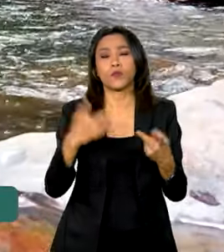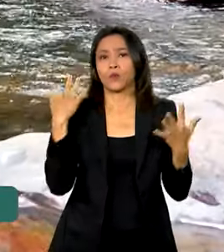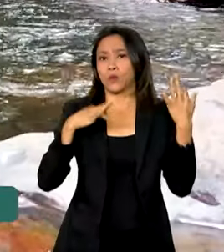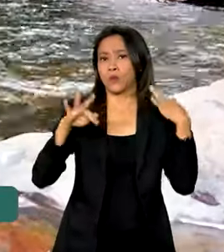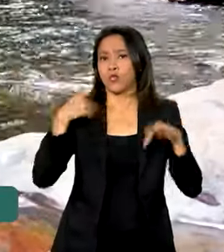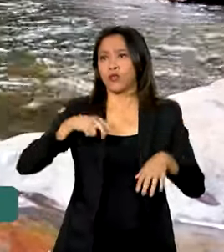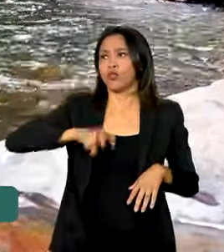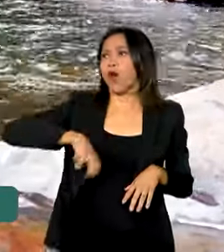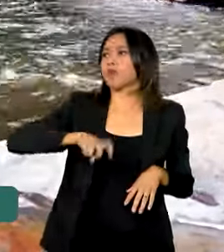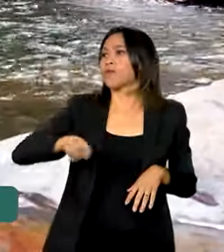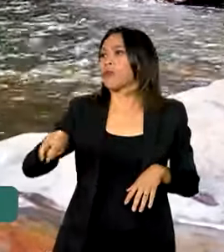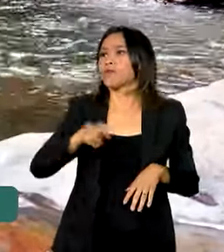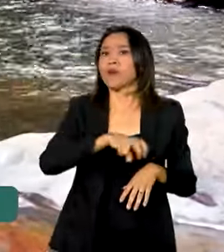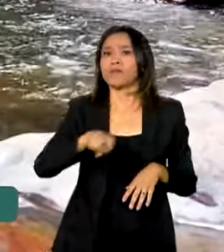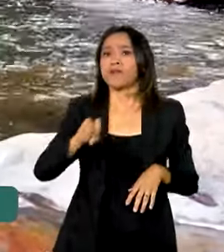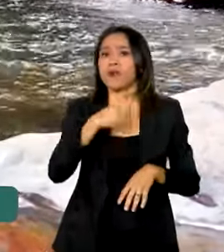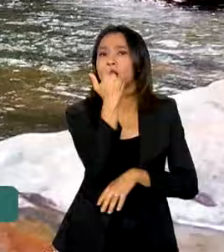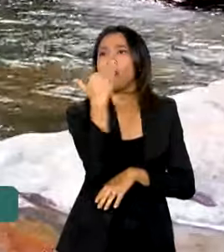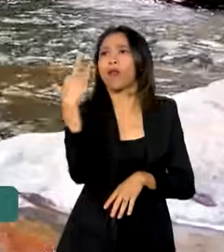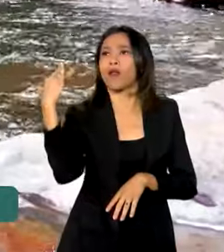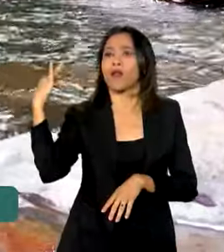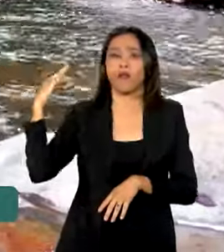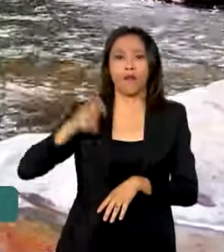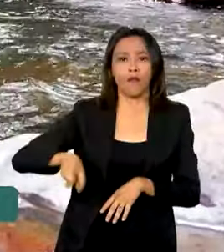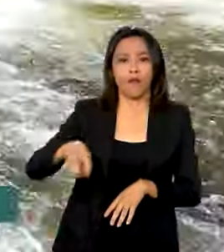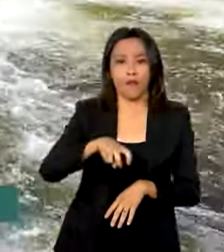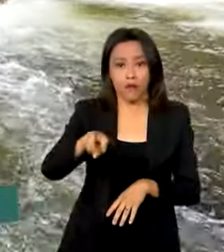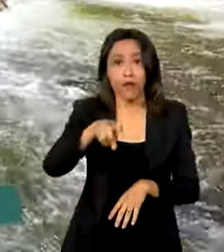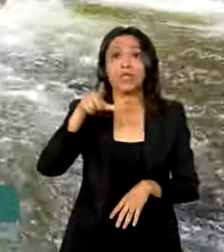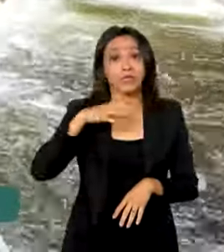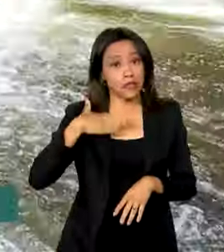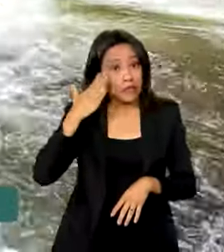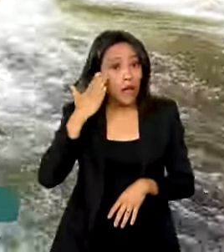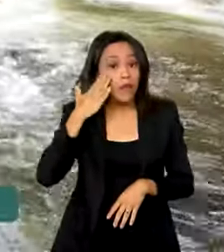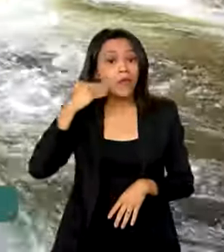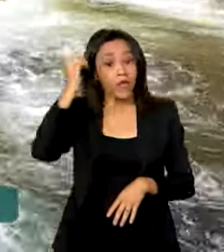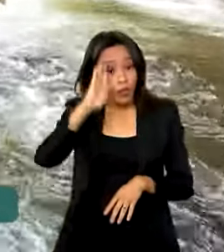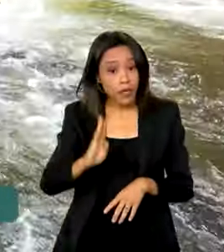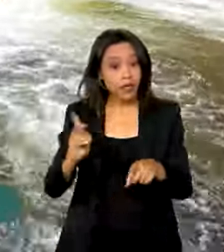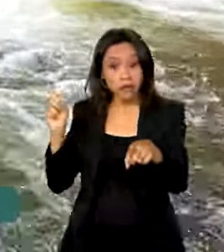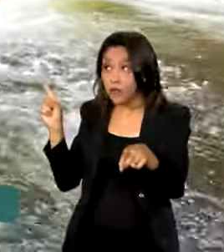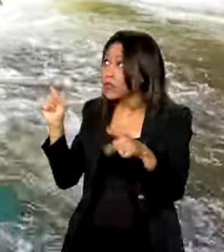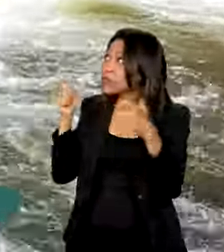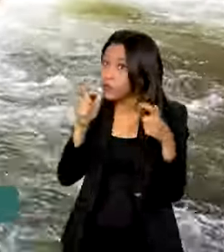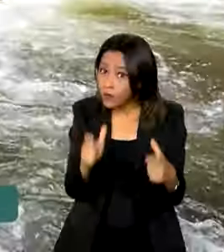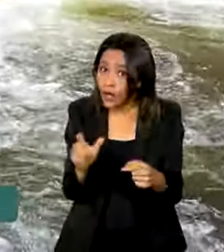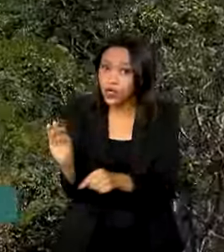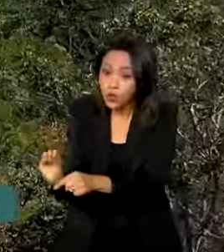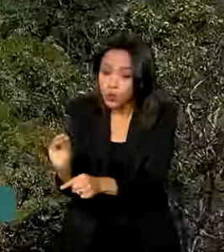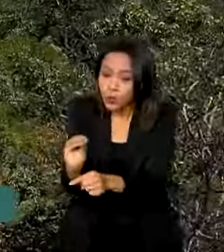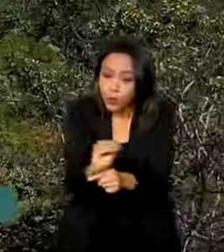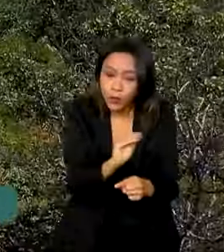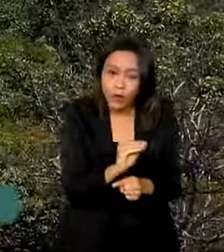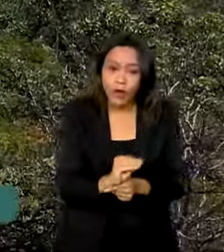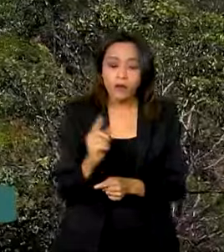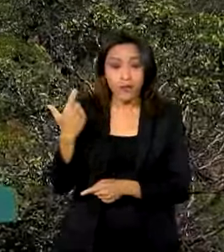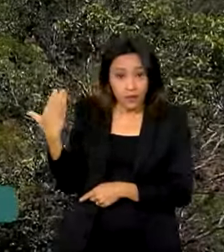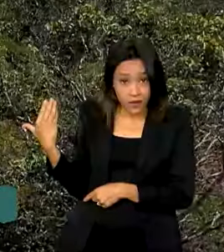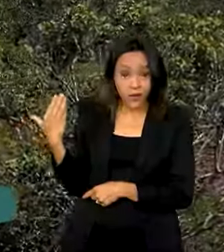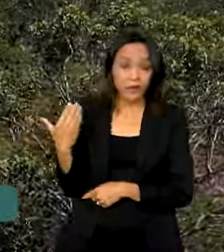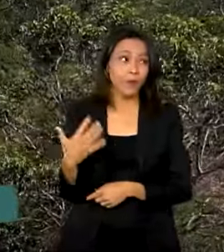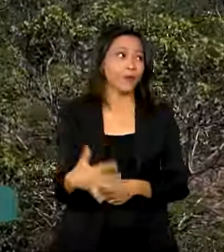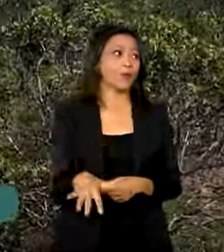natureza, saber que no Brasil tem unidade de conservação com esse distintivo, isso agrega,